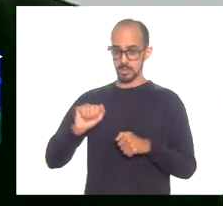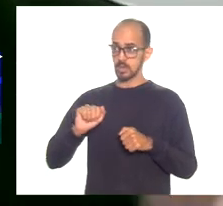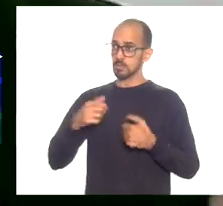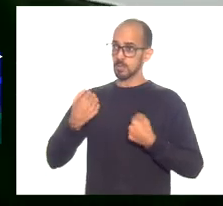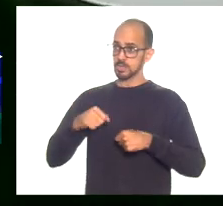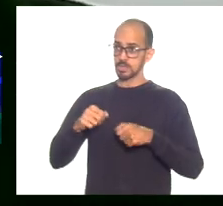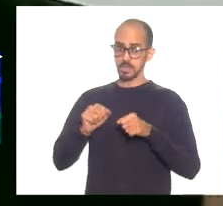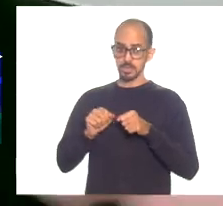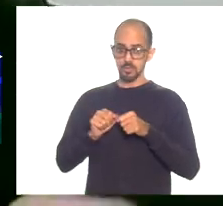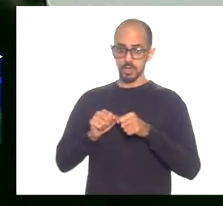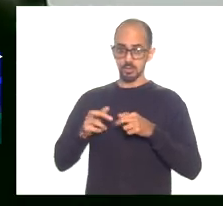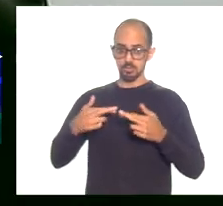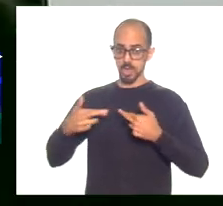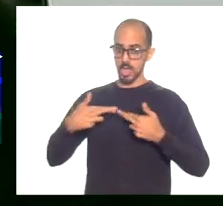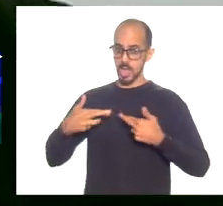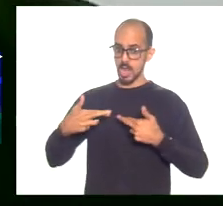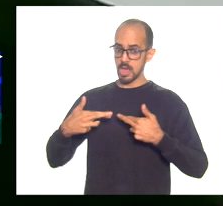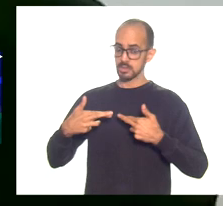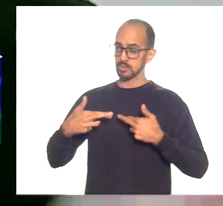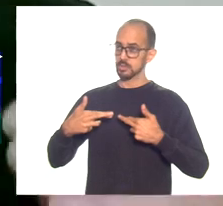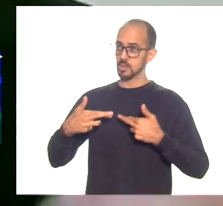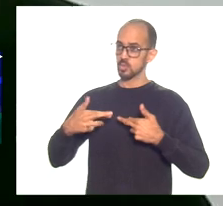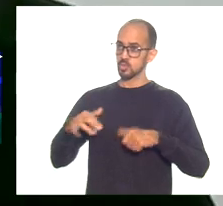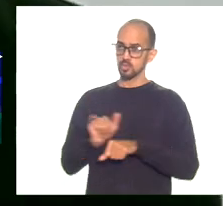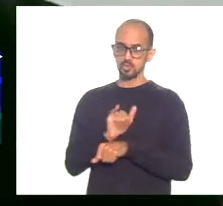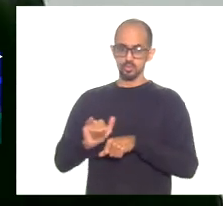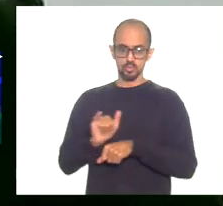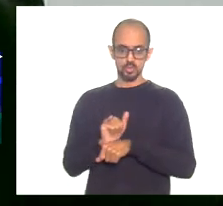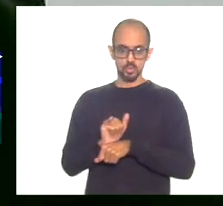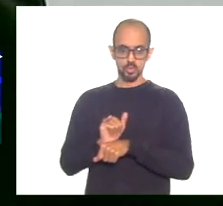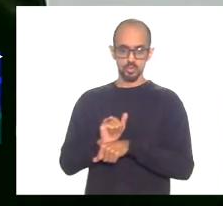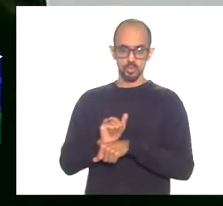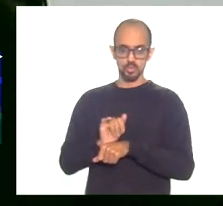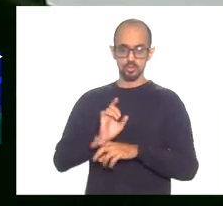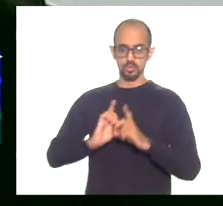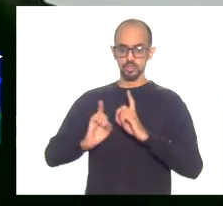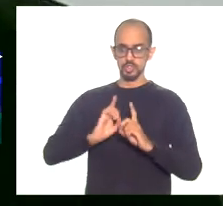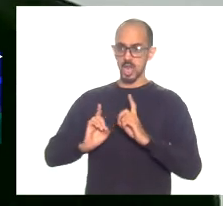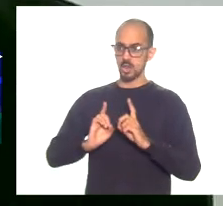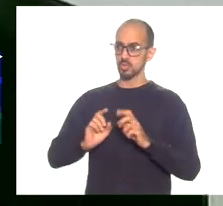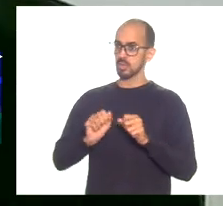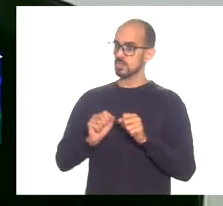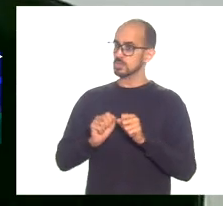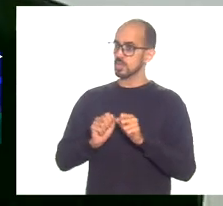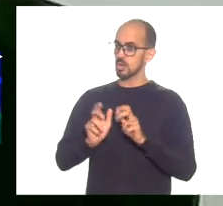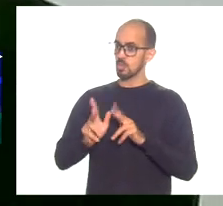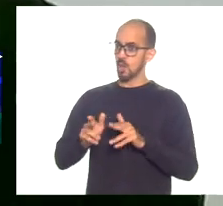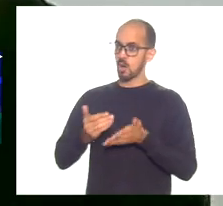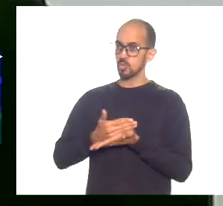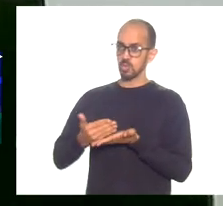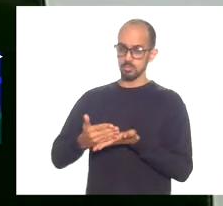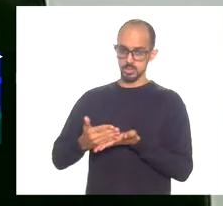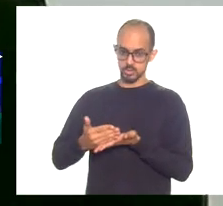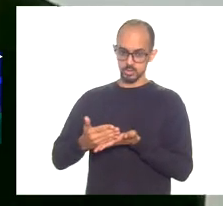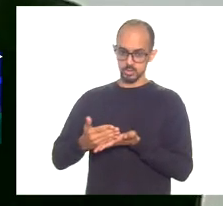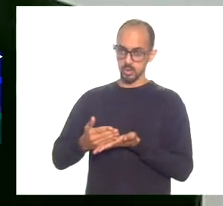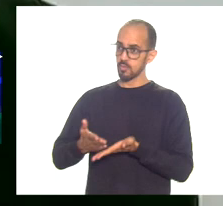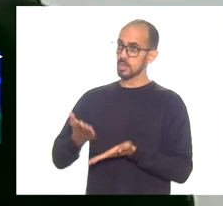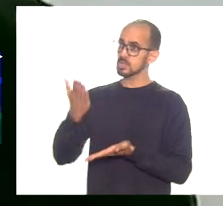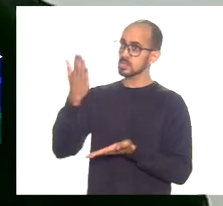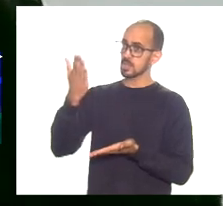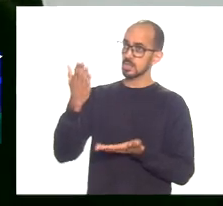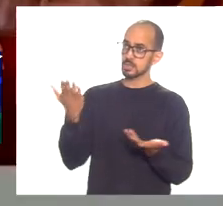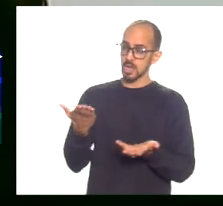tão deitada Mundial um tem sido feito desde o início vossa excelência subiu o pão agora